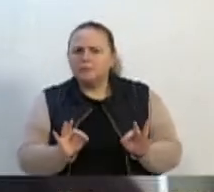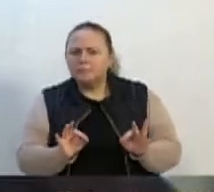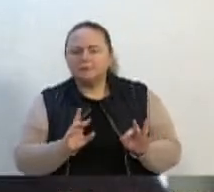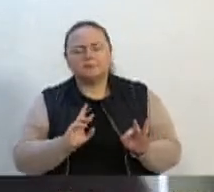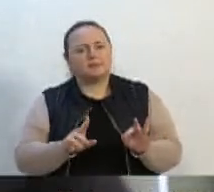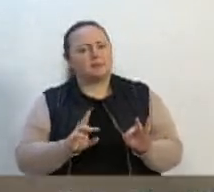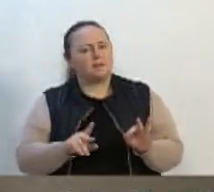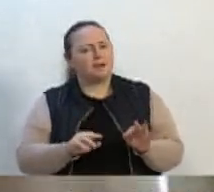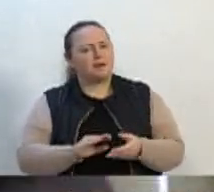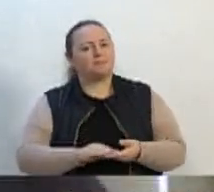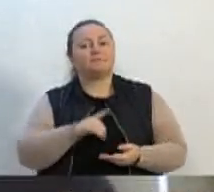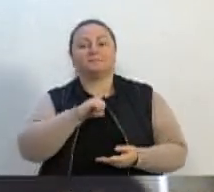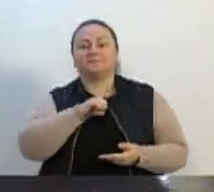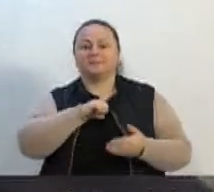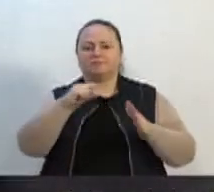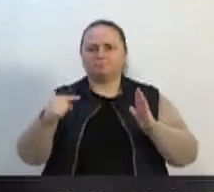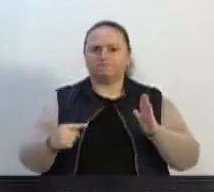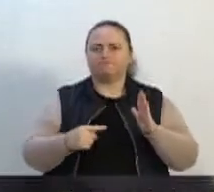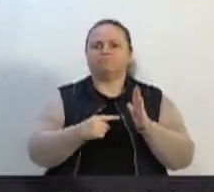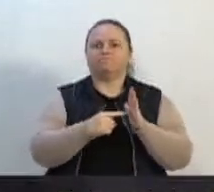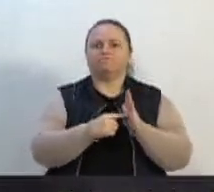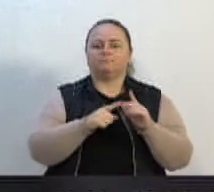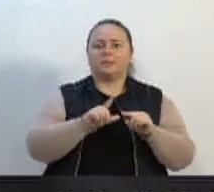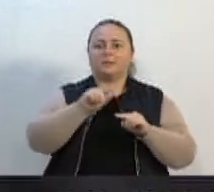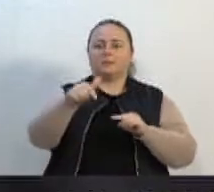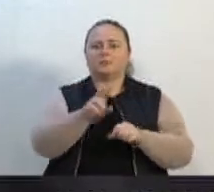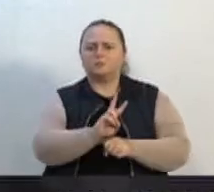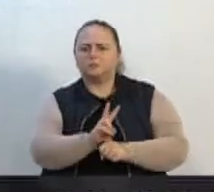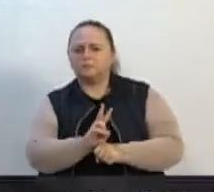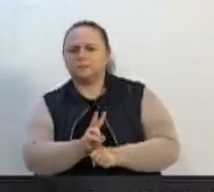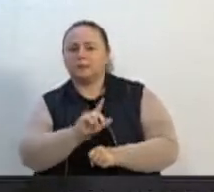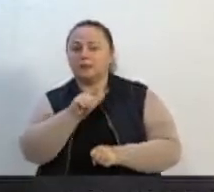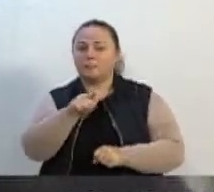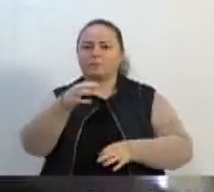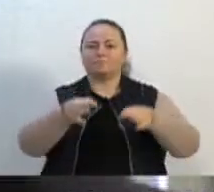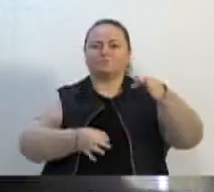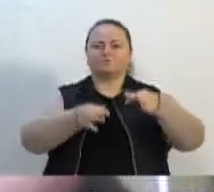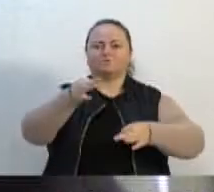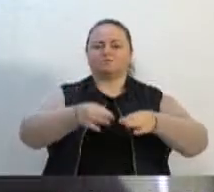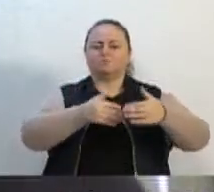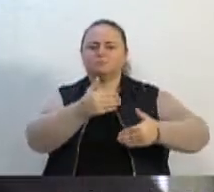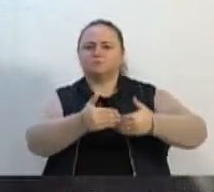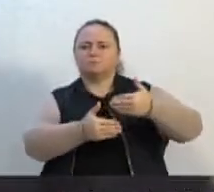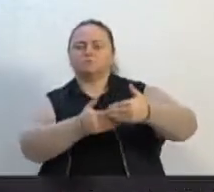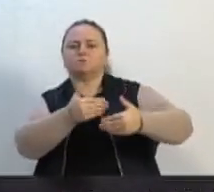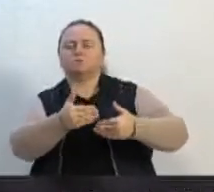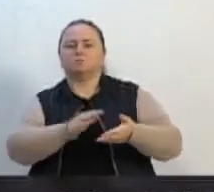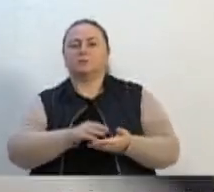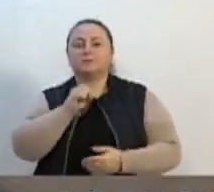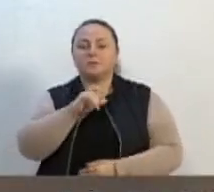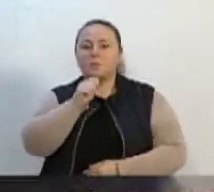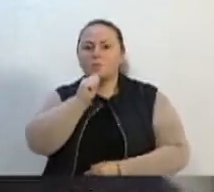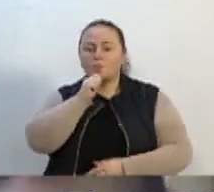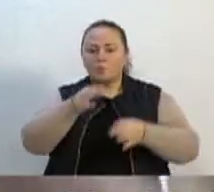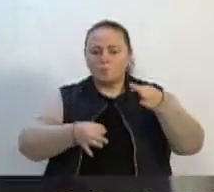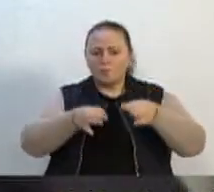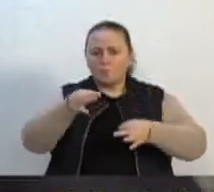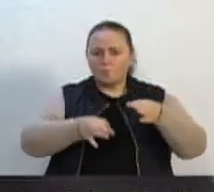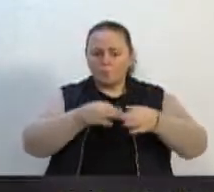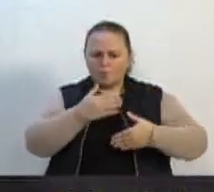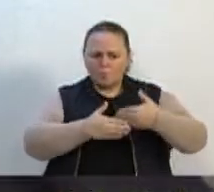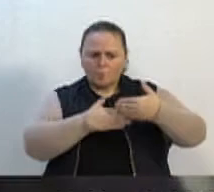há uma denúncia, tem que ter averiguação, e aí é dado um procedimento jurídico. Porque se não for feito esse procedimento jurídico contra a defesa